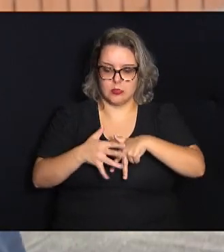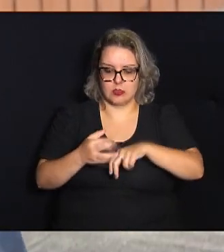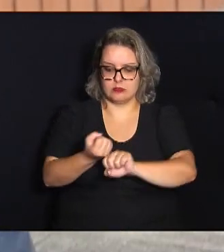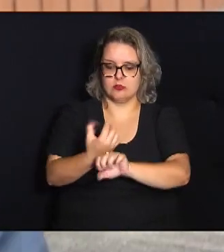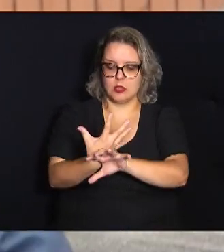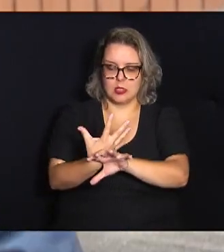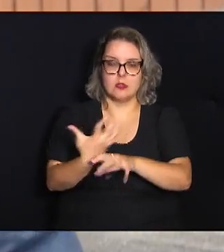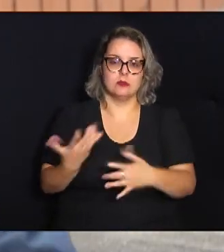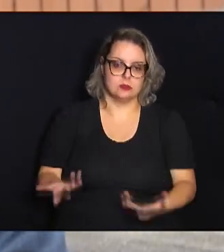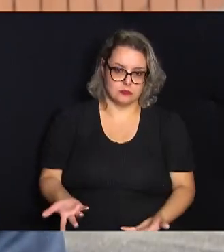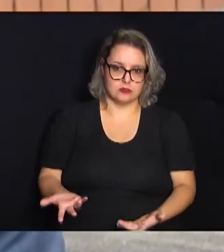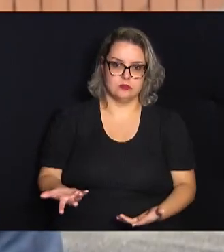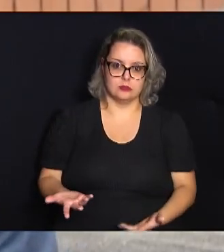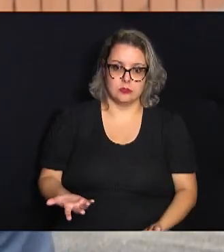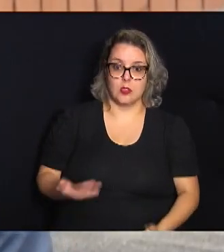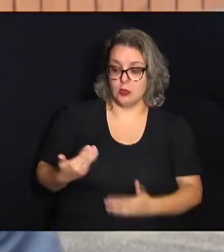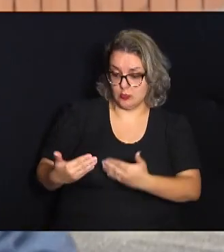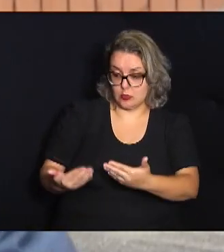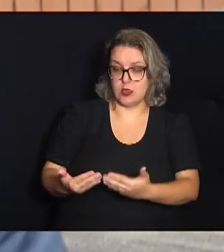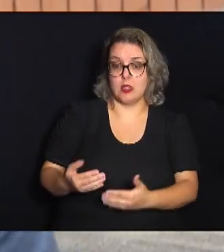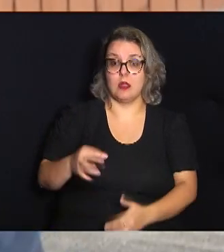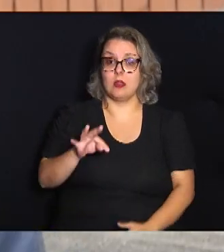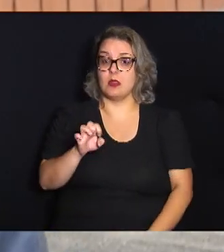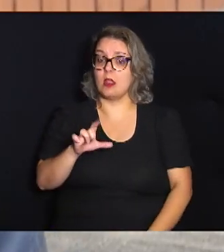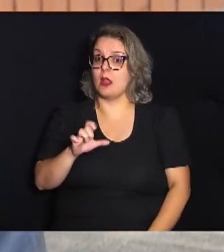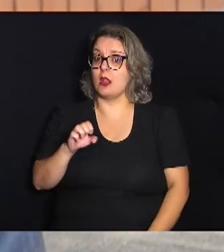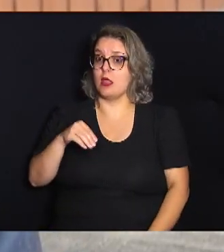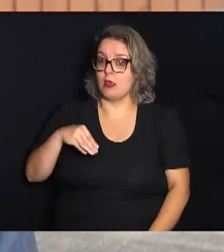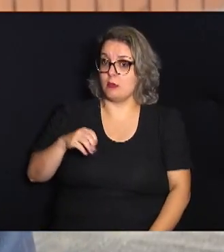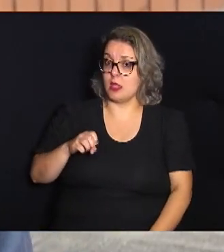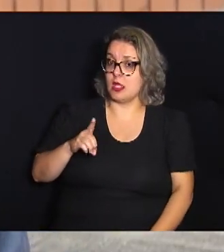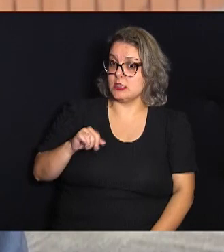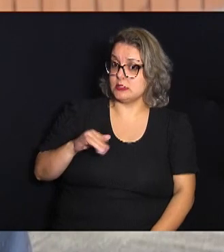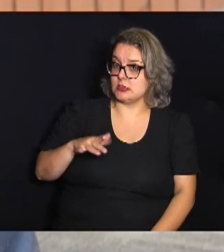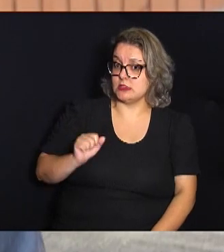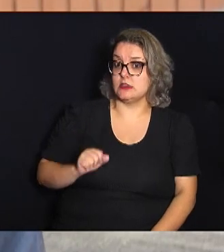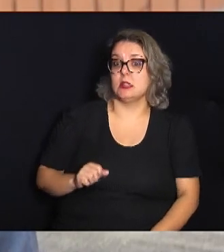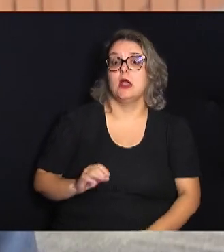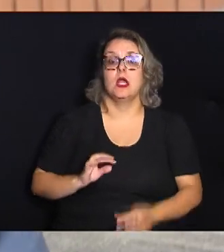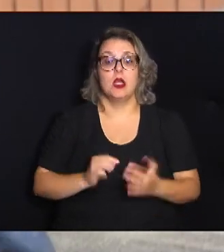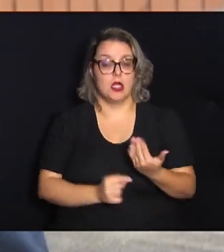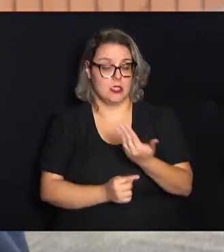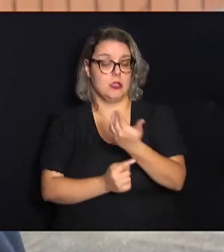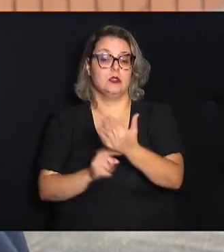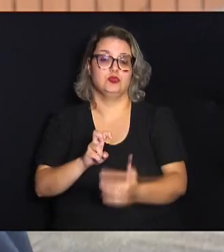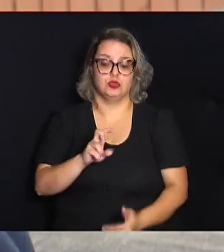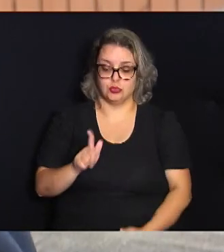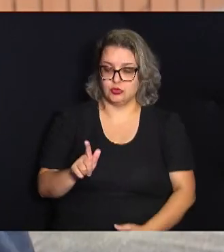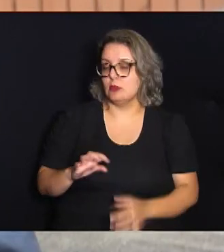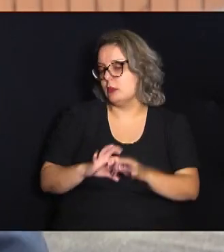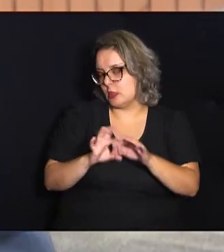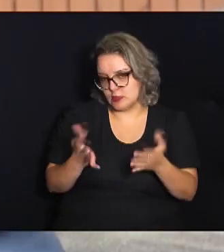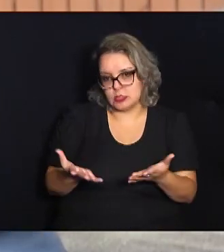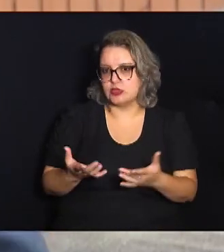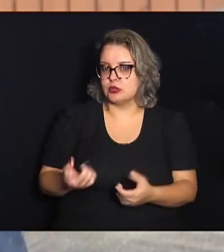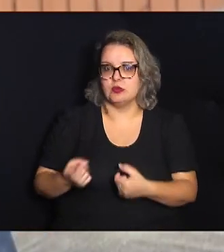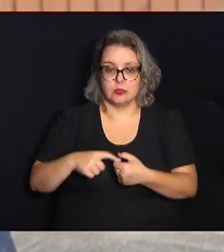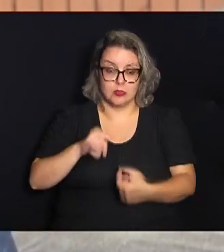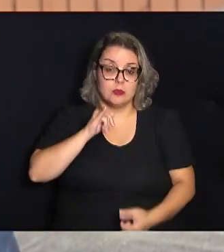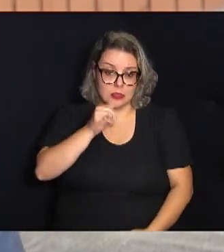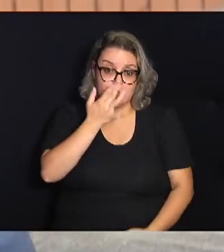em telemedicina ou um procedimento em telemedicina, a tecnologia 5G já permite que você faça isso. E voltar a falar, né,